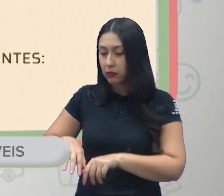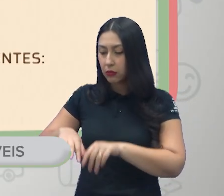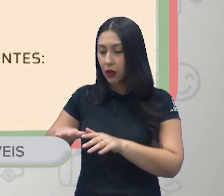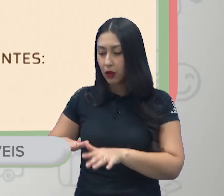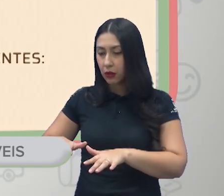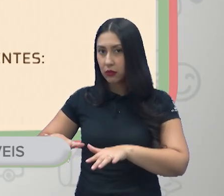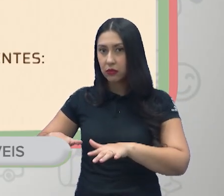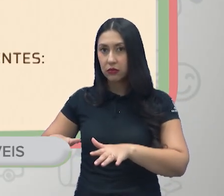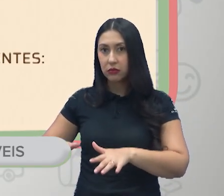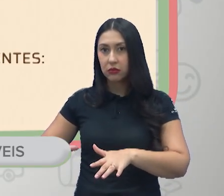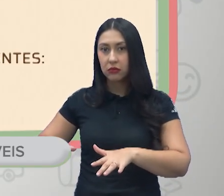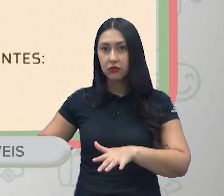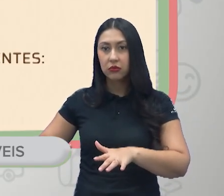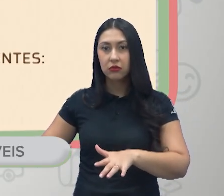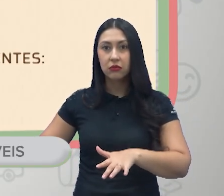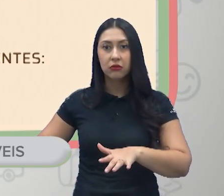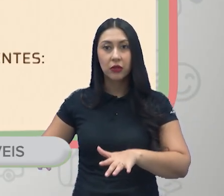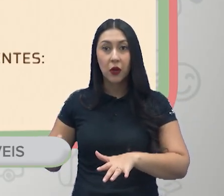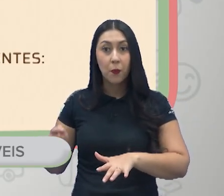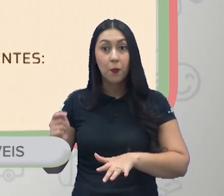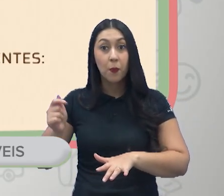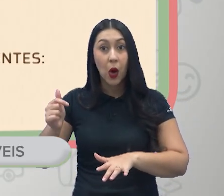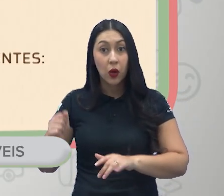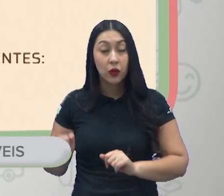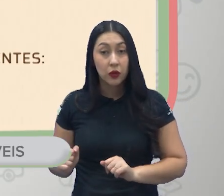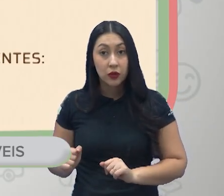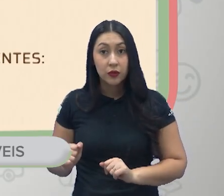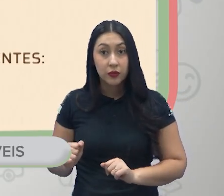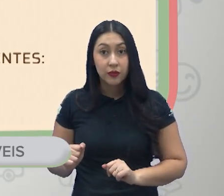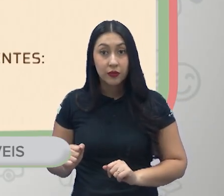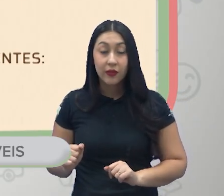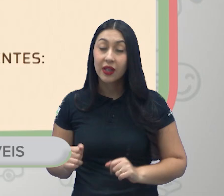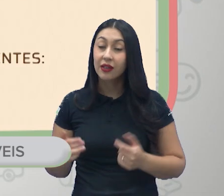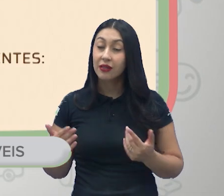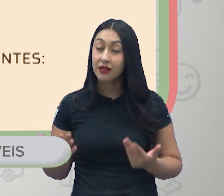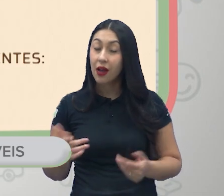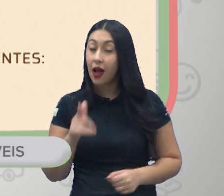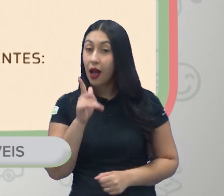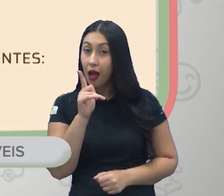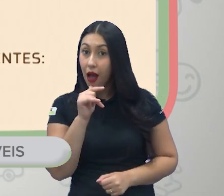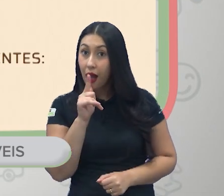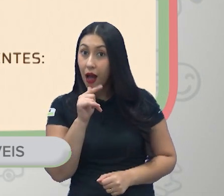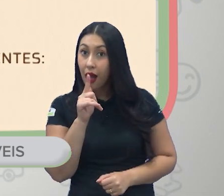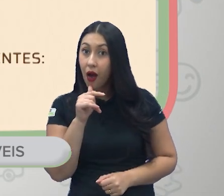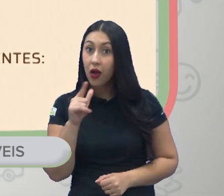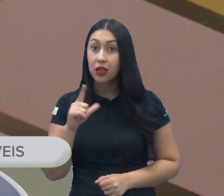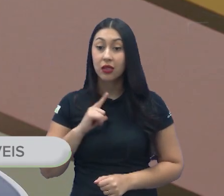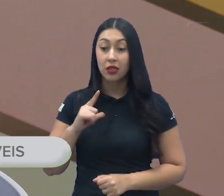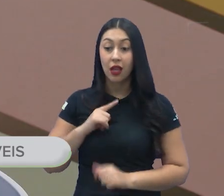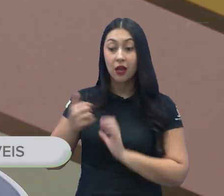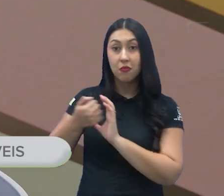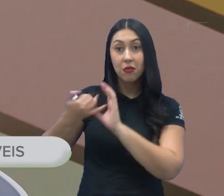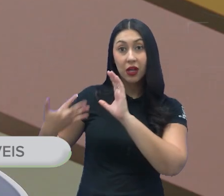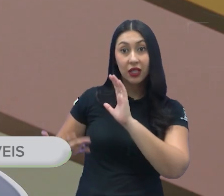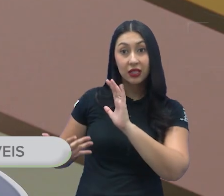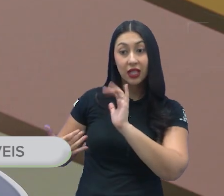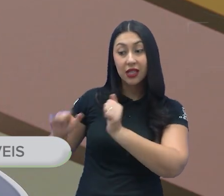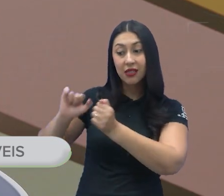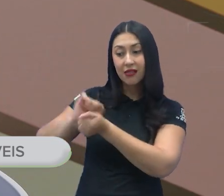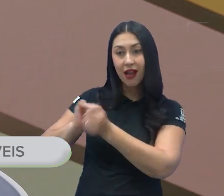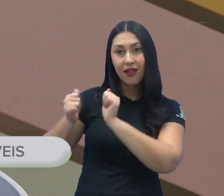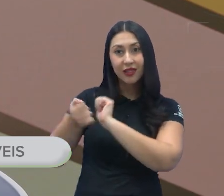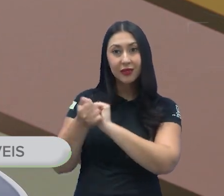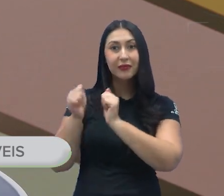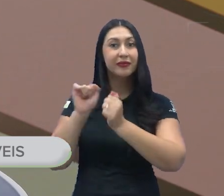é? A água, que é o elemento do fleumático, ela traz uma característica de adaptabilidade para o